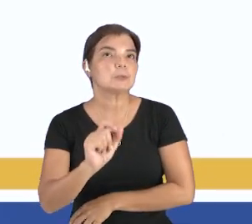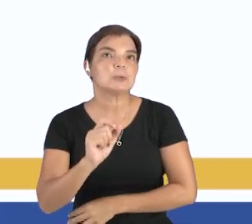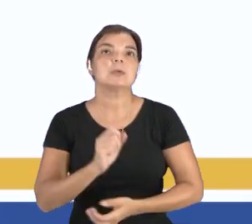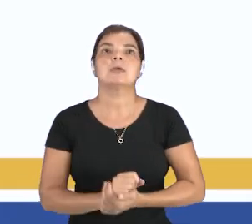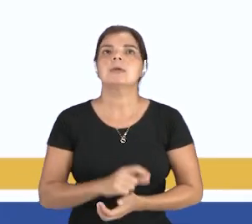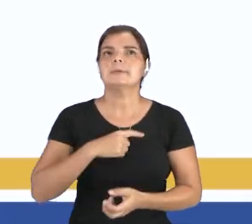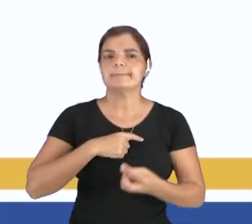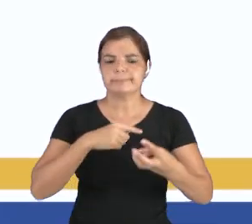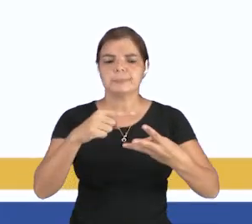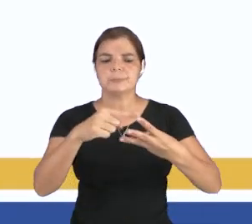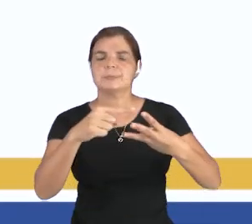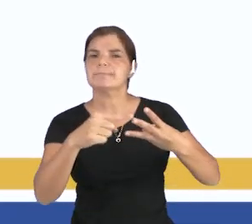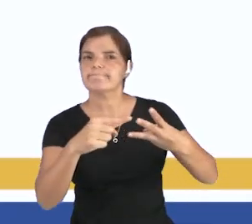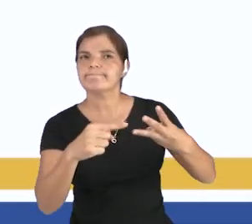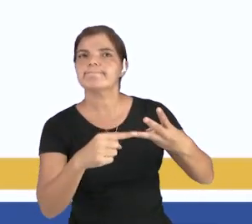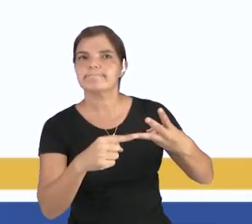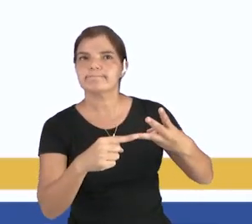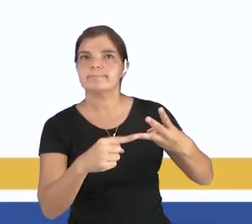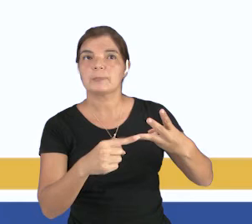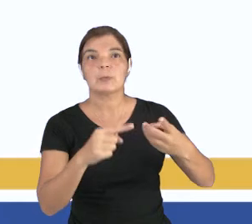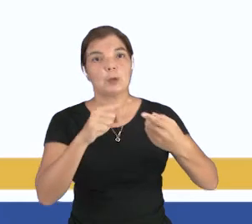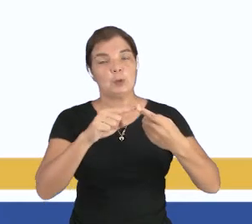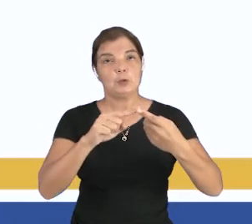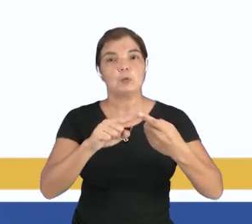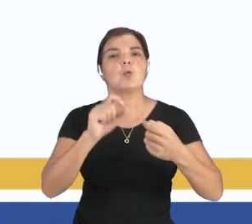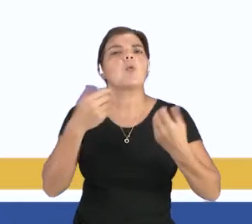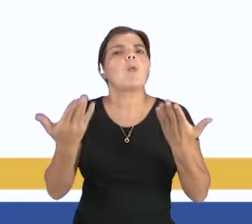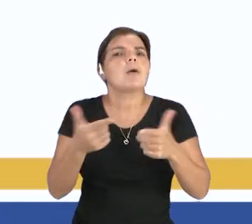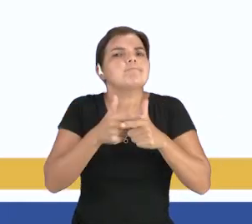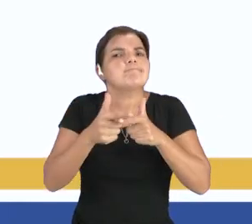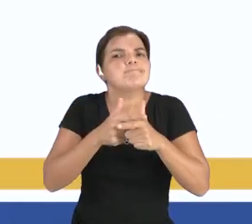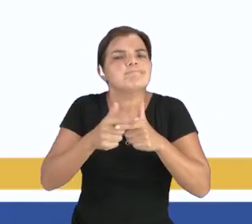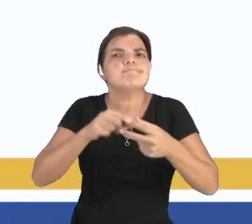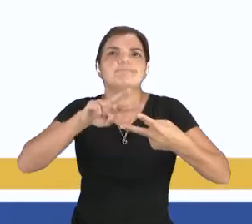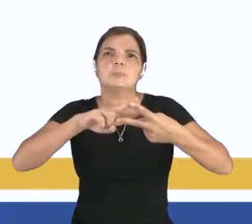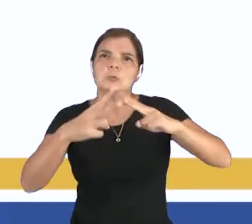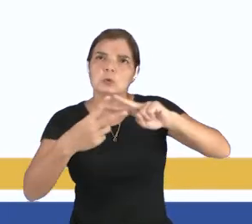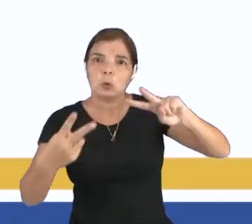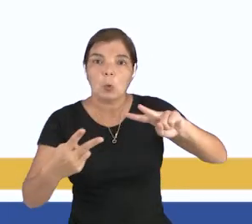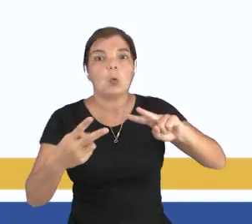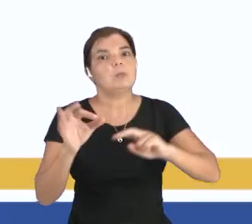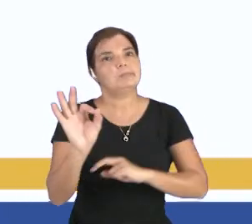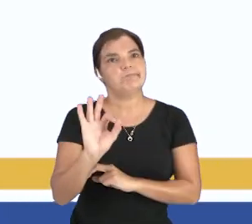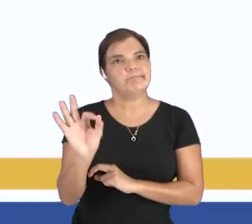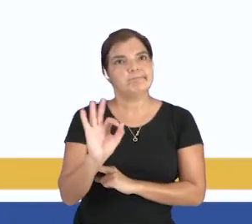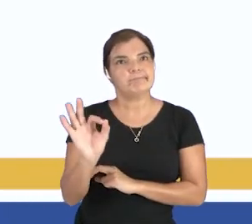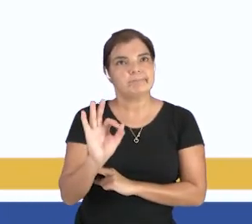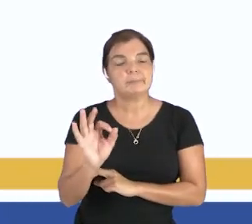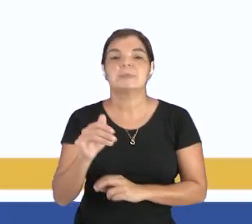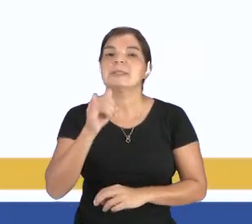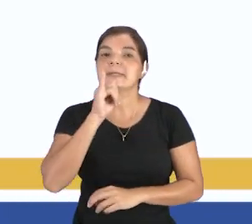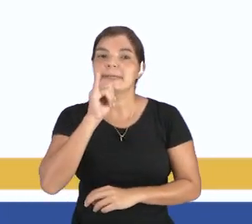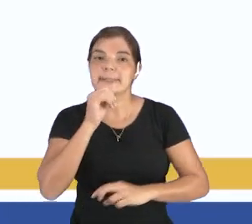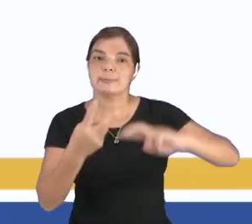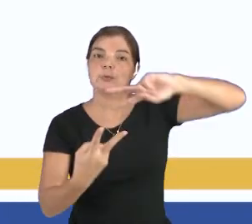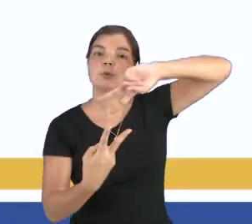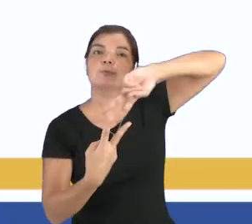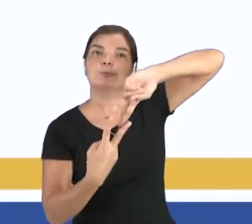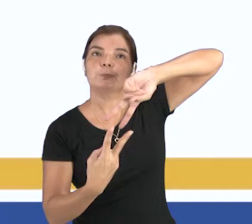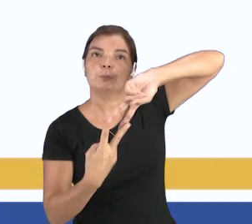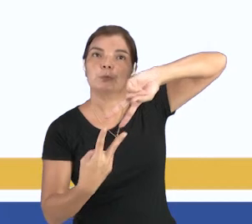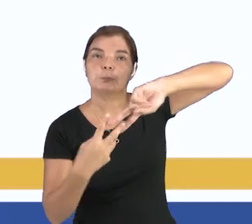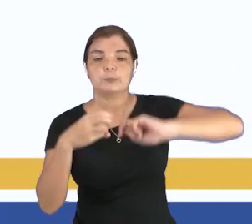visa estabelecer 3 critérios, né? Os problemas genéticos, se o problema é genético ou não, né? Se ele é